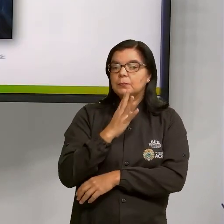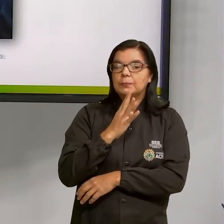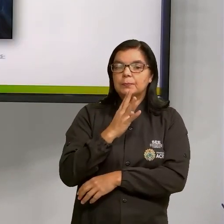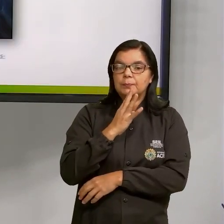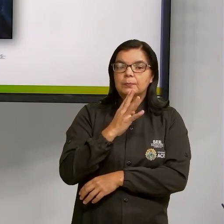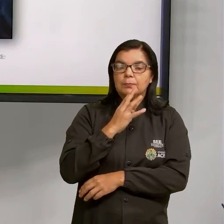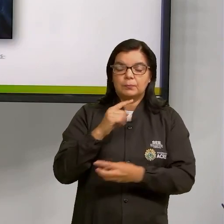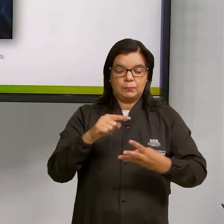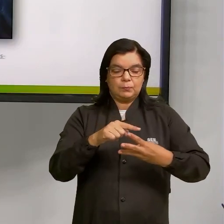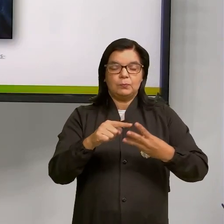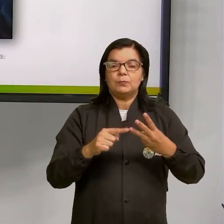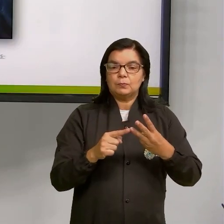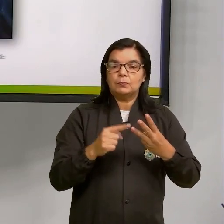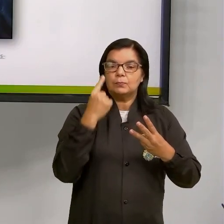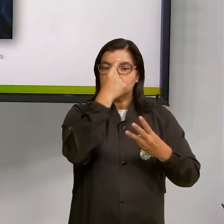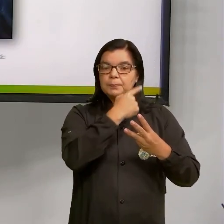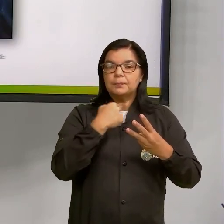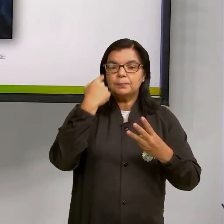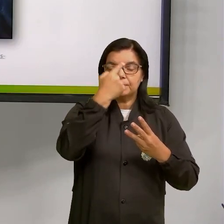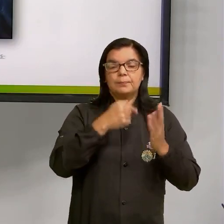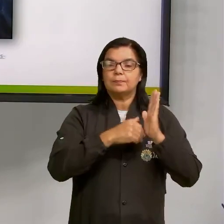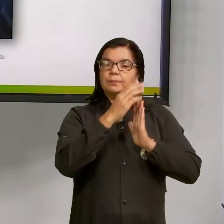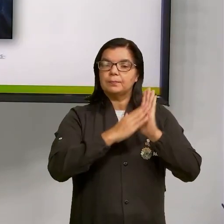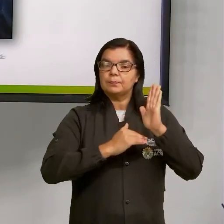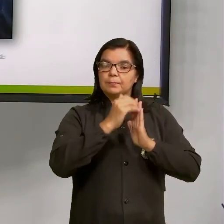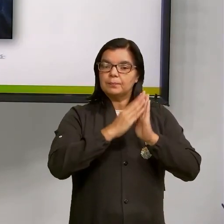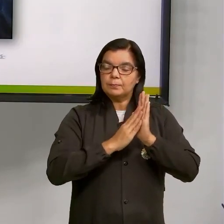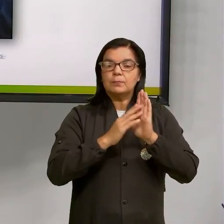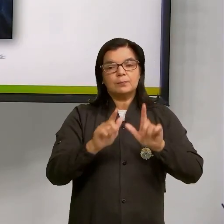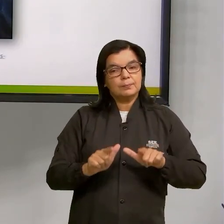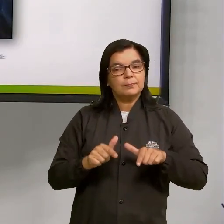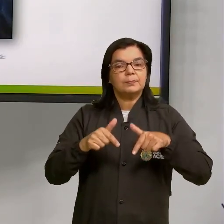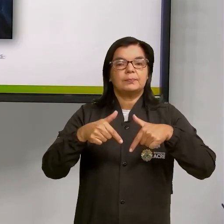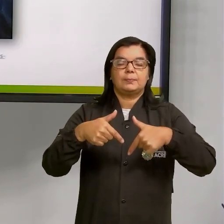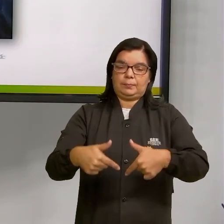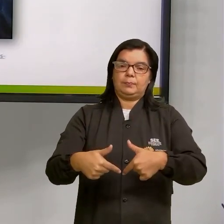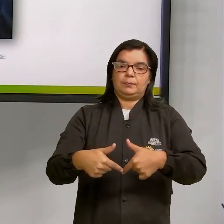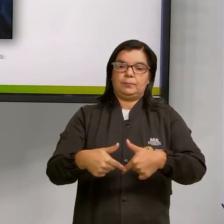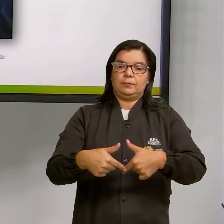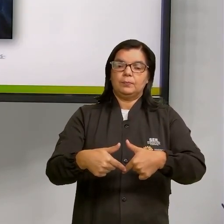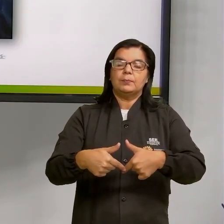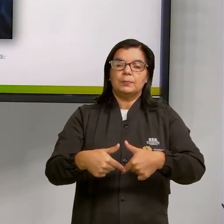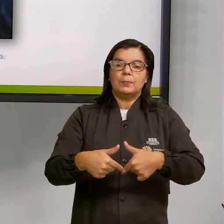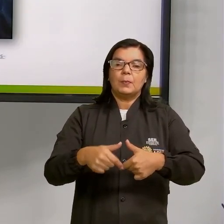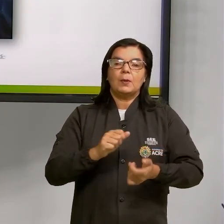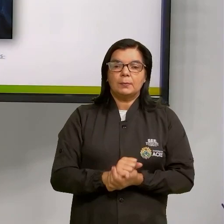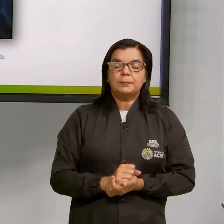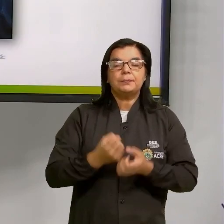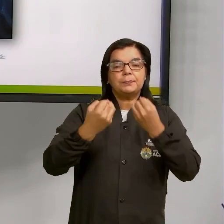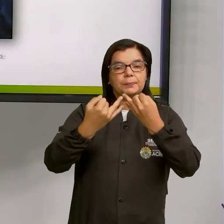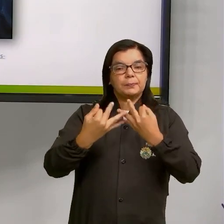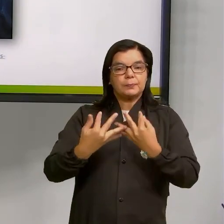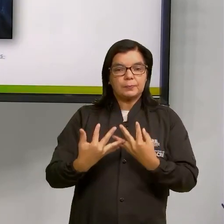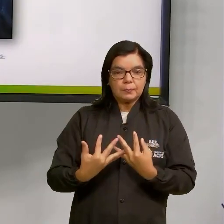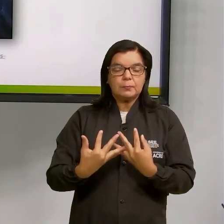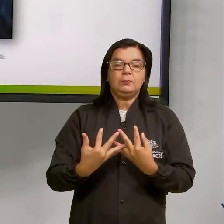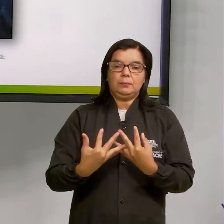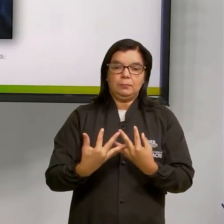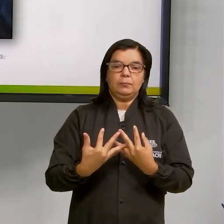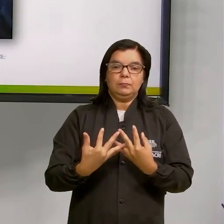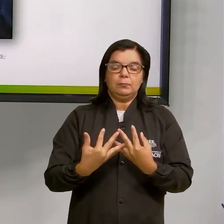como os caras pintadas, né? Quer dizer, um movimento emblemático no que diz respeito